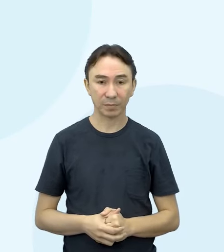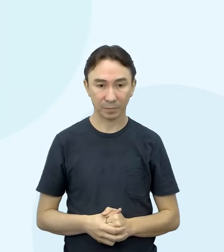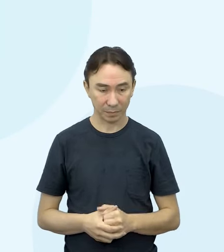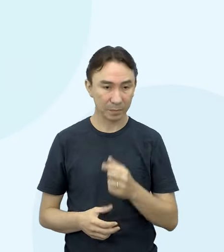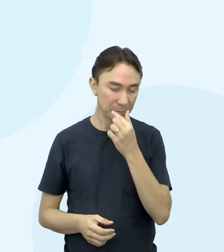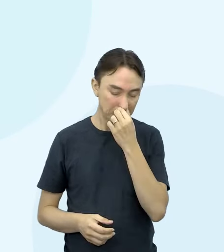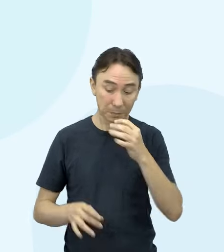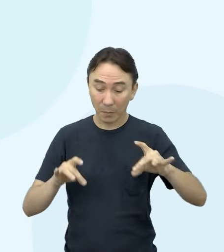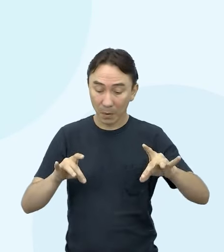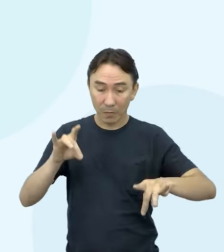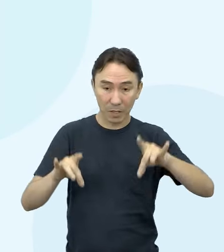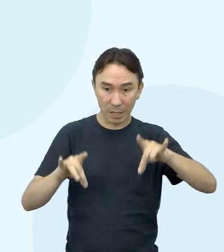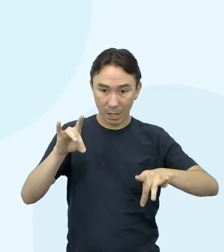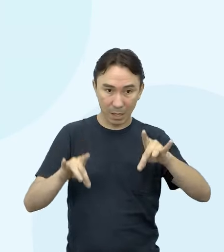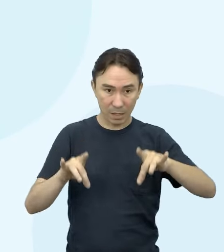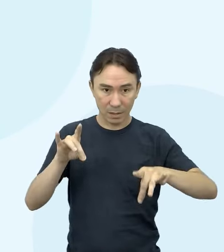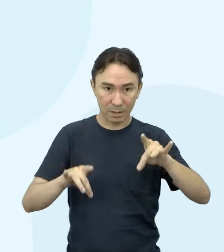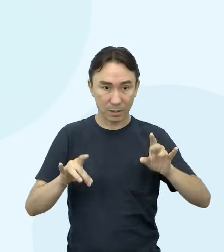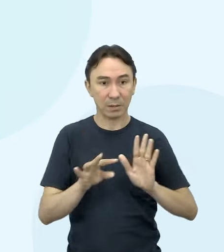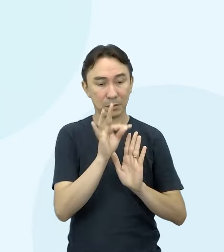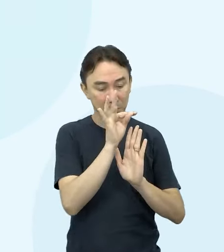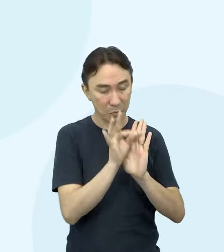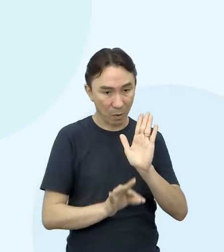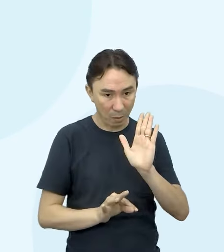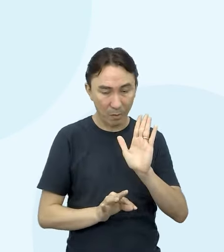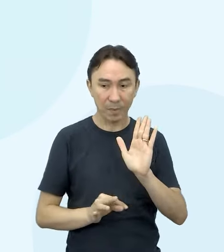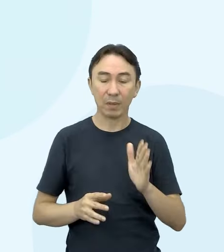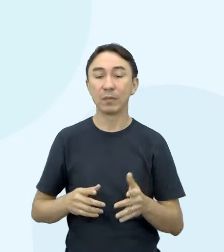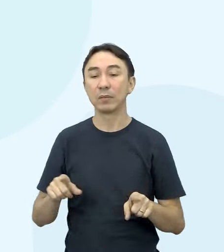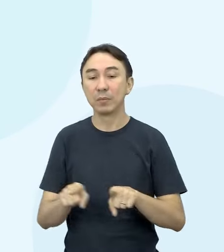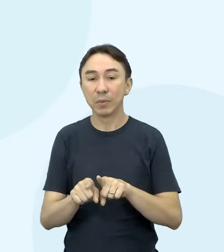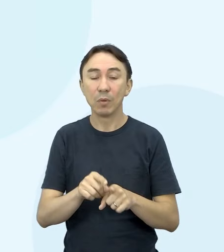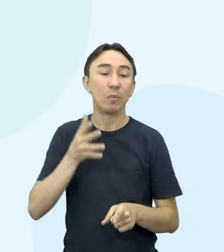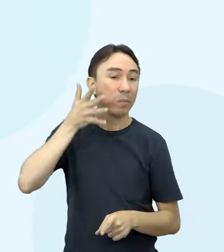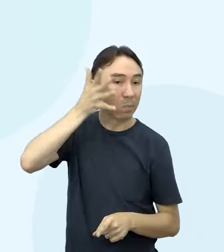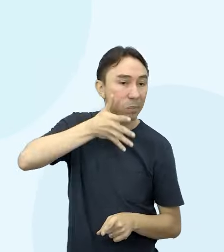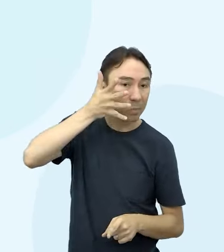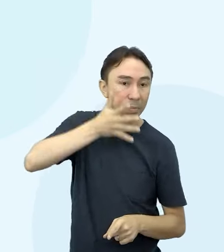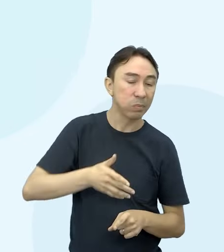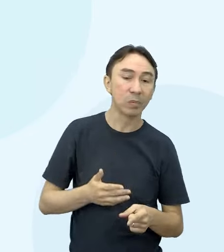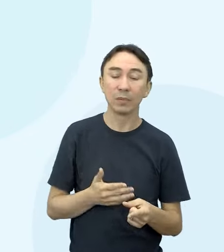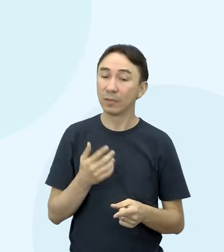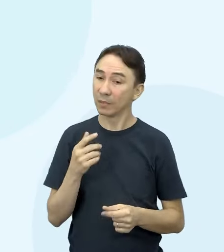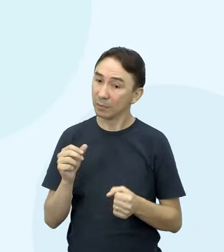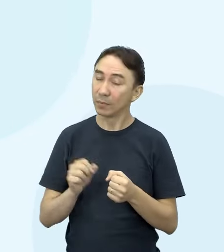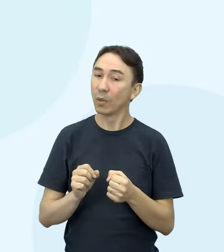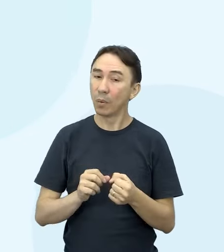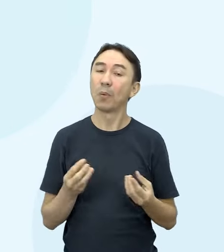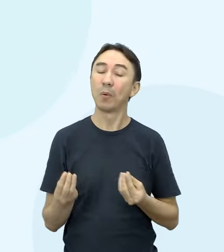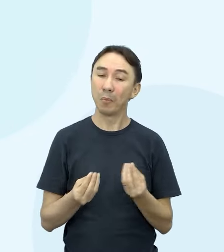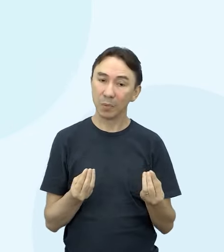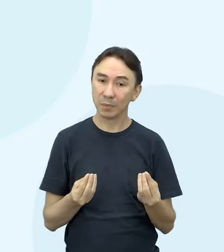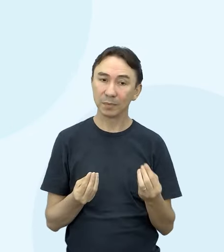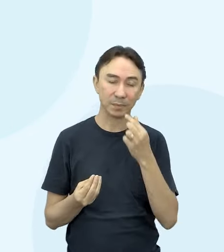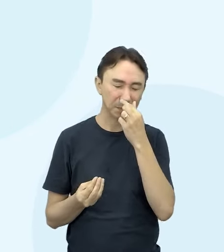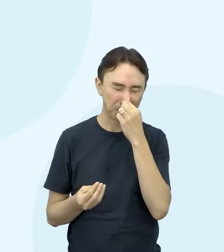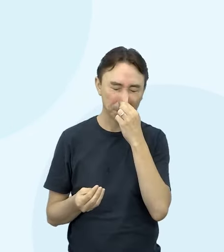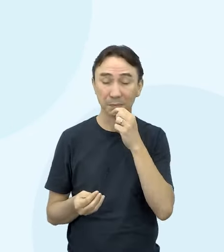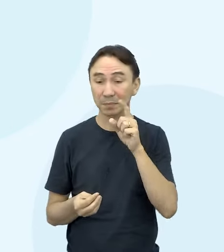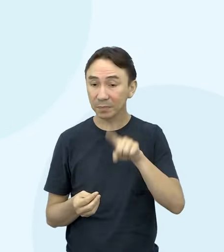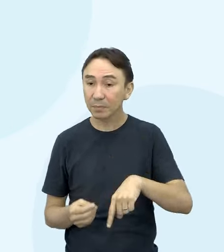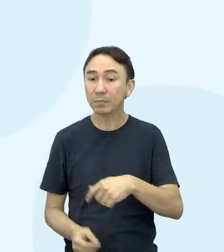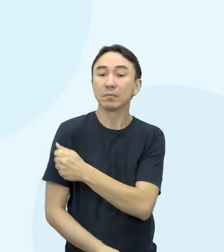e oralidade. Bom, na atividade do componente oficina de produção textual e oralidade, os